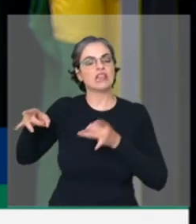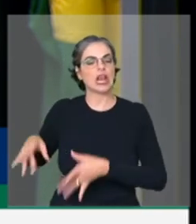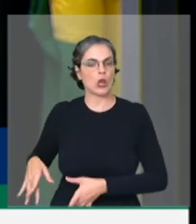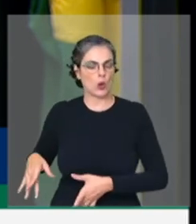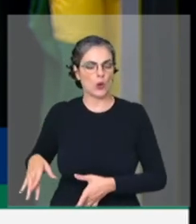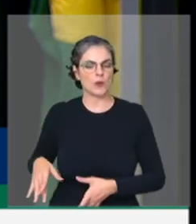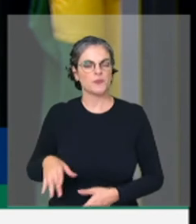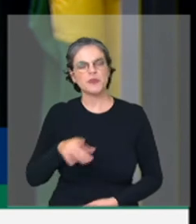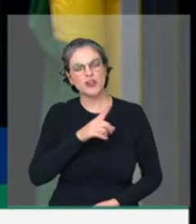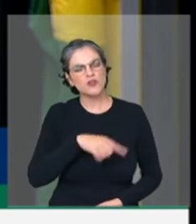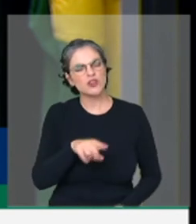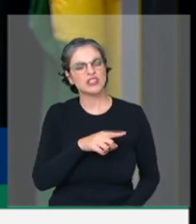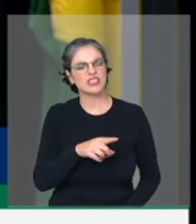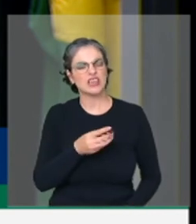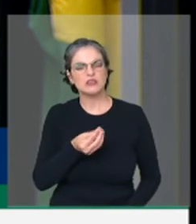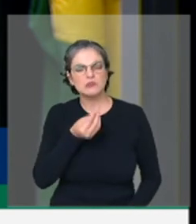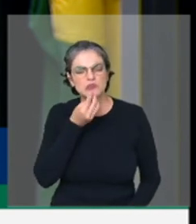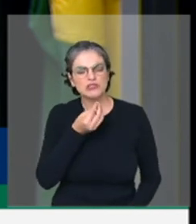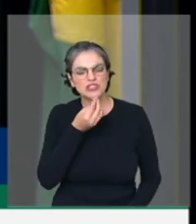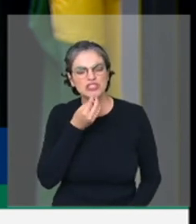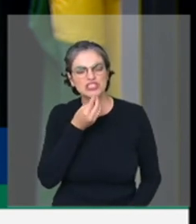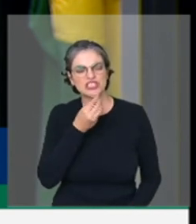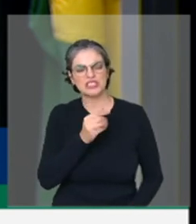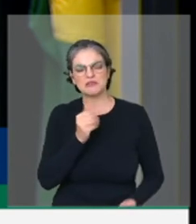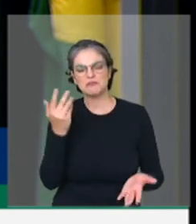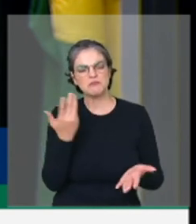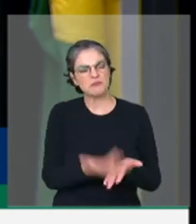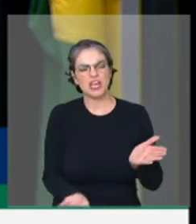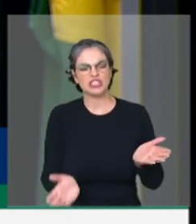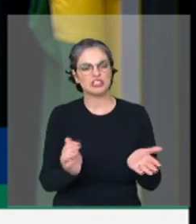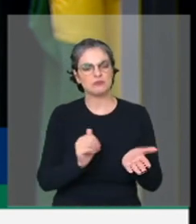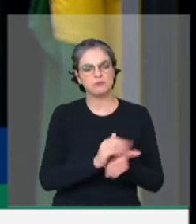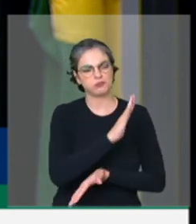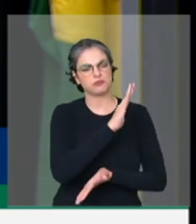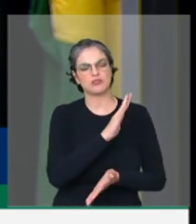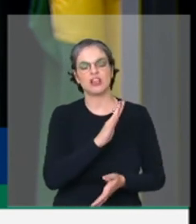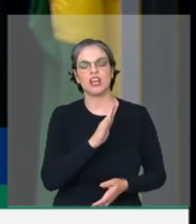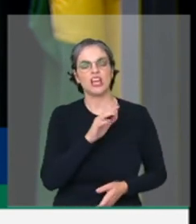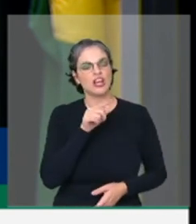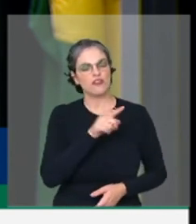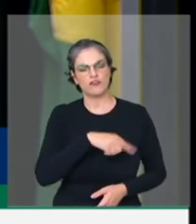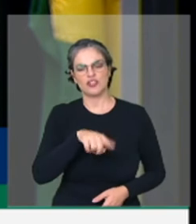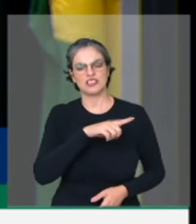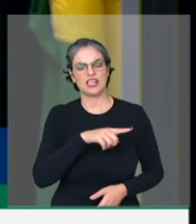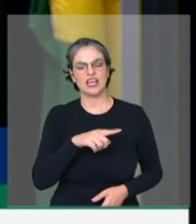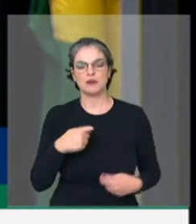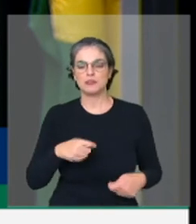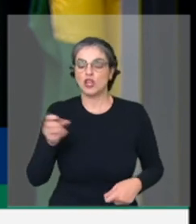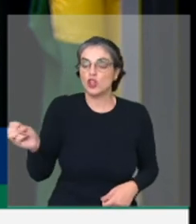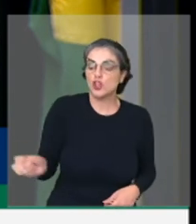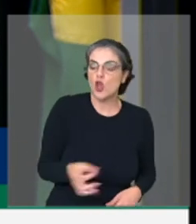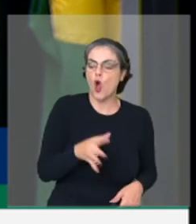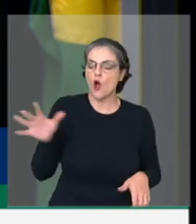Vocês deveriam ter sido destituídos do povo, do posto de vocês, e uma nova